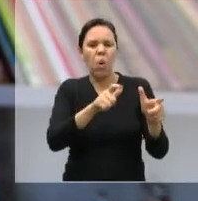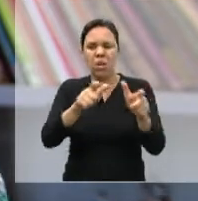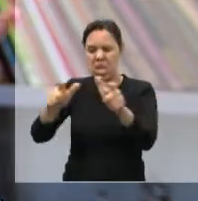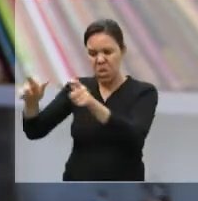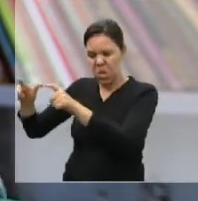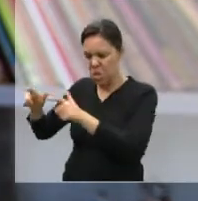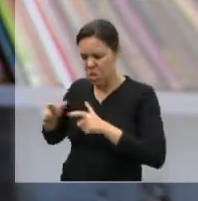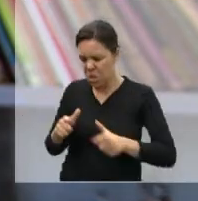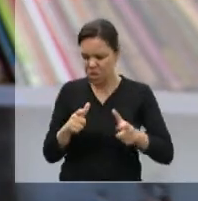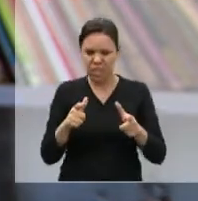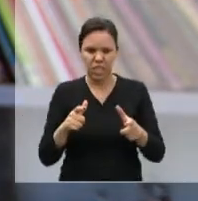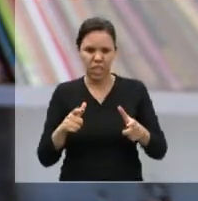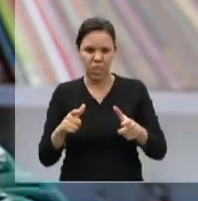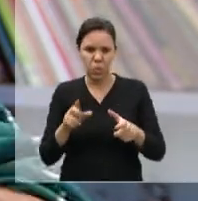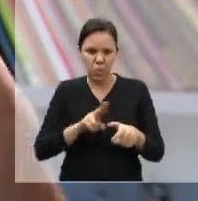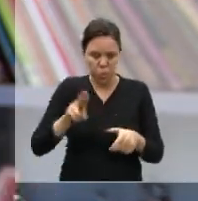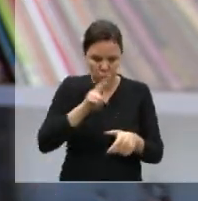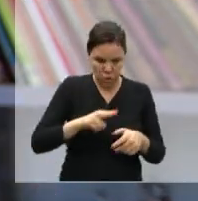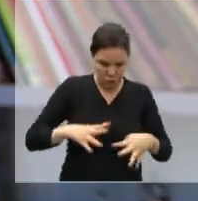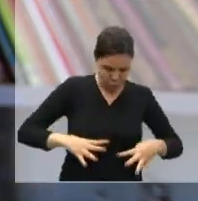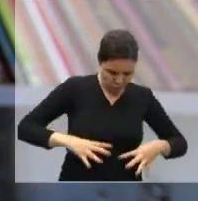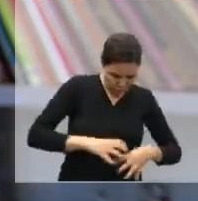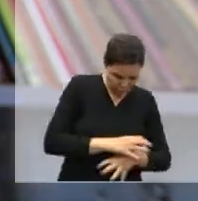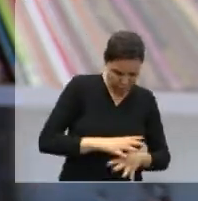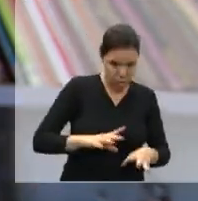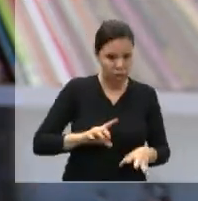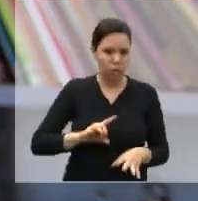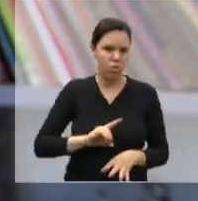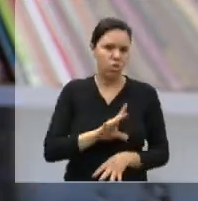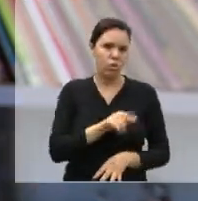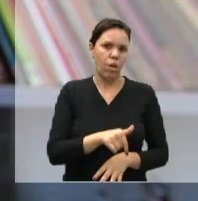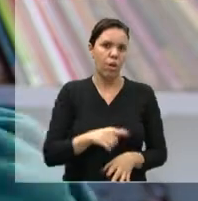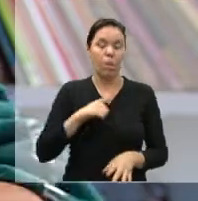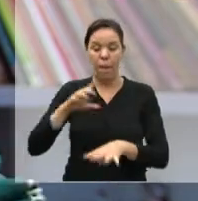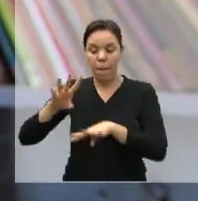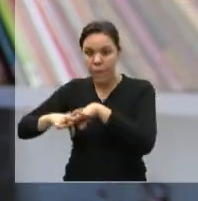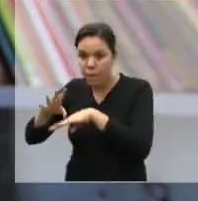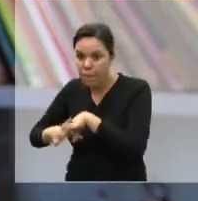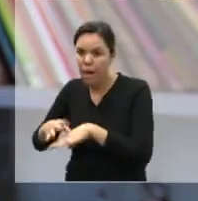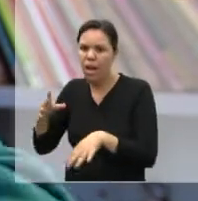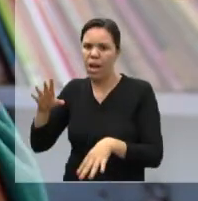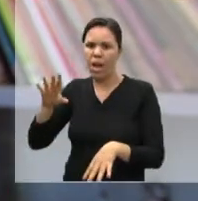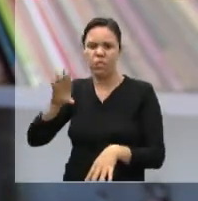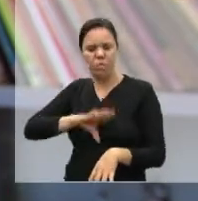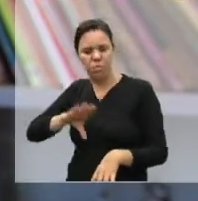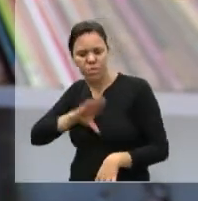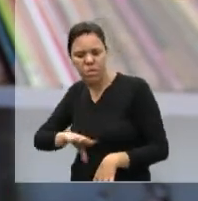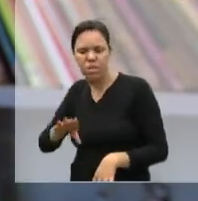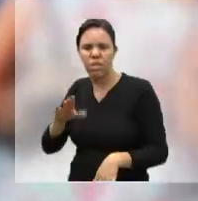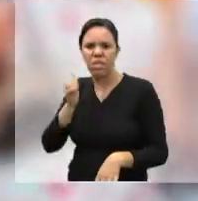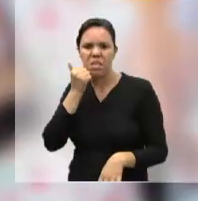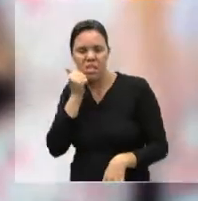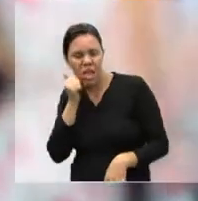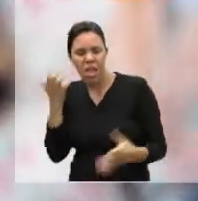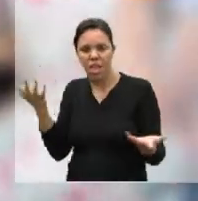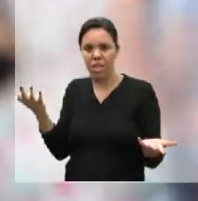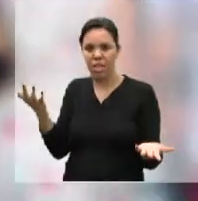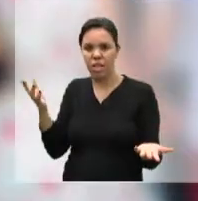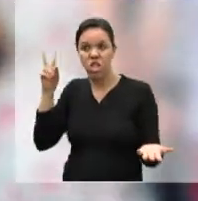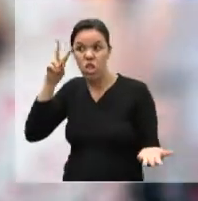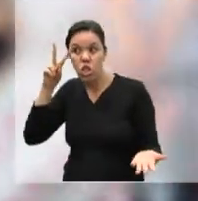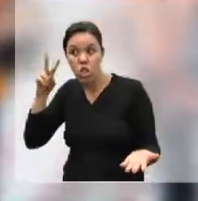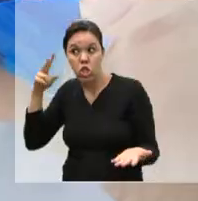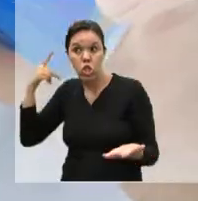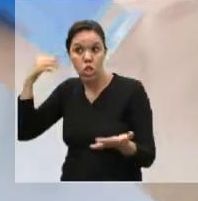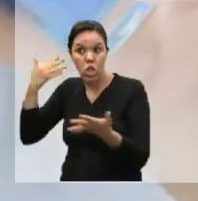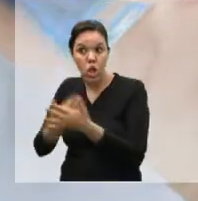super perigosas, mas não, tudo é ciência. Matemática é ciência, português é ciência, história é ciência, nós somos ciência. Tudo é